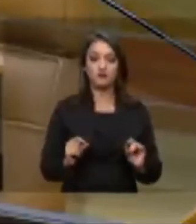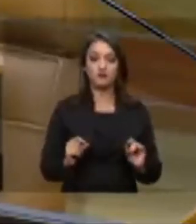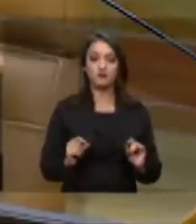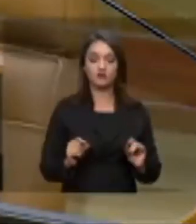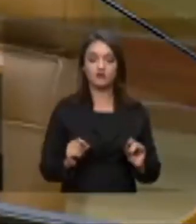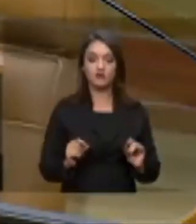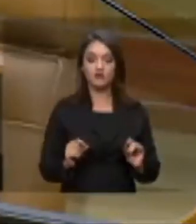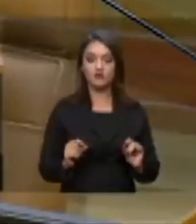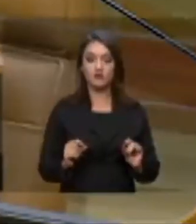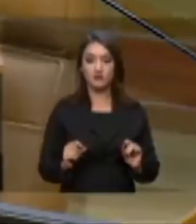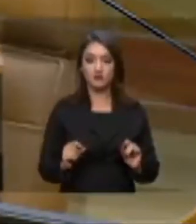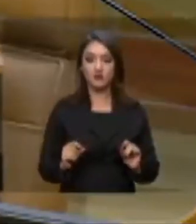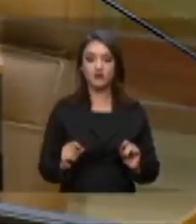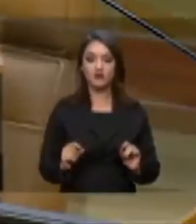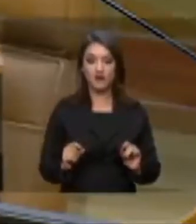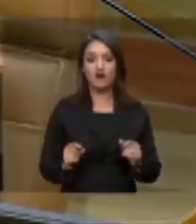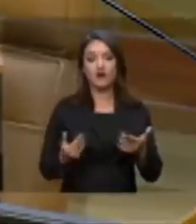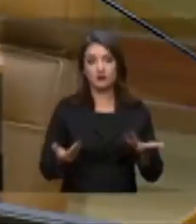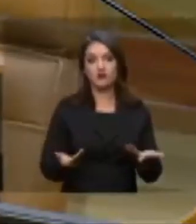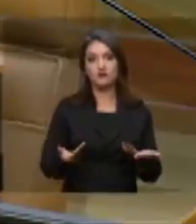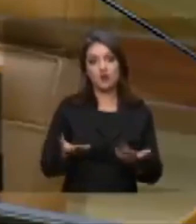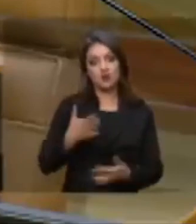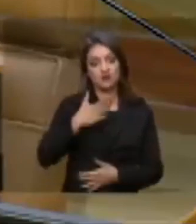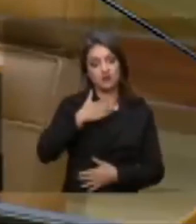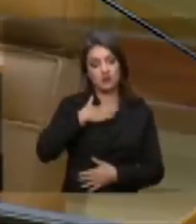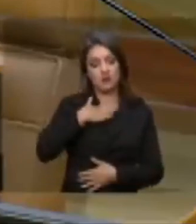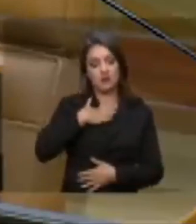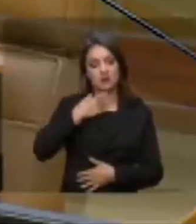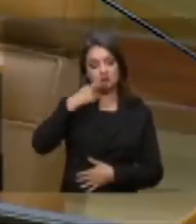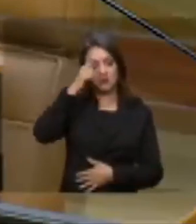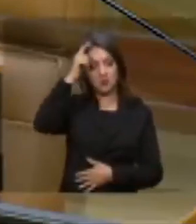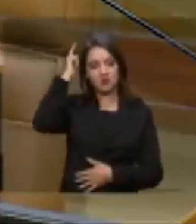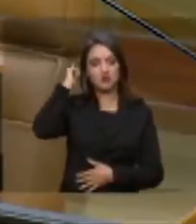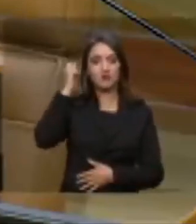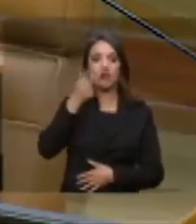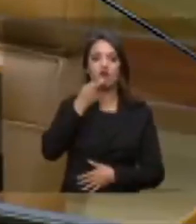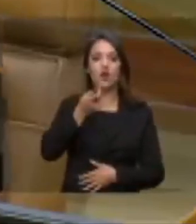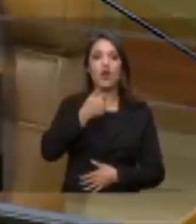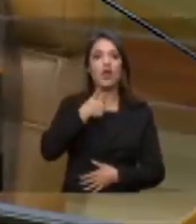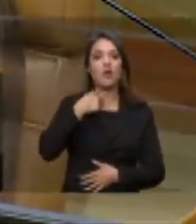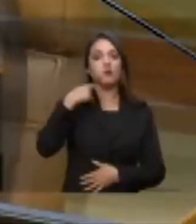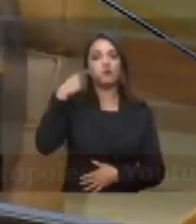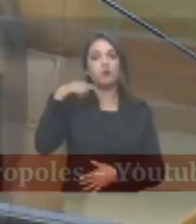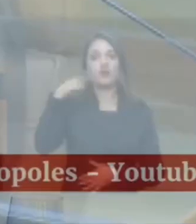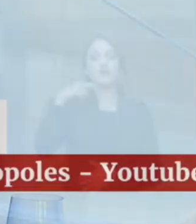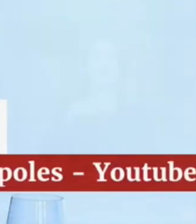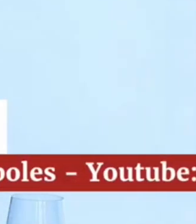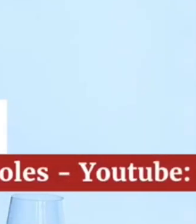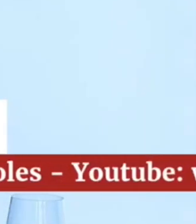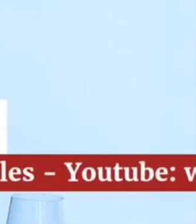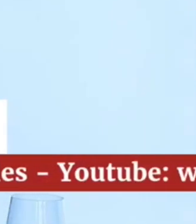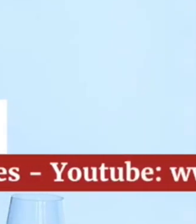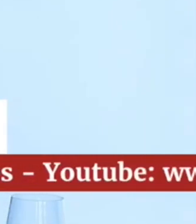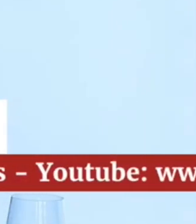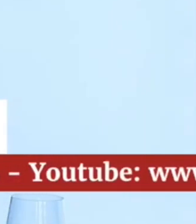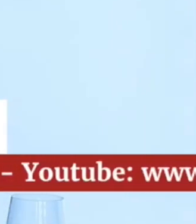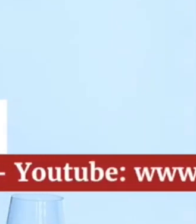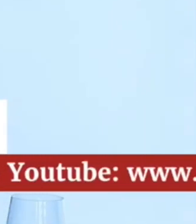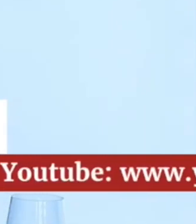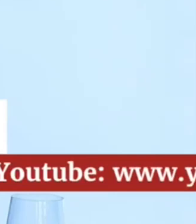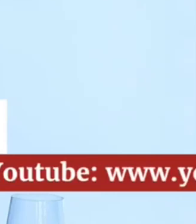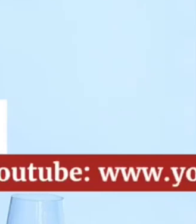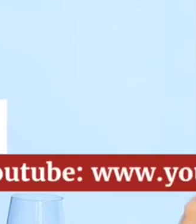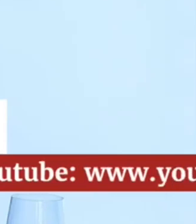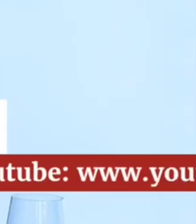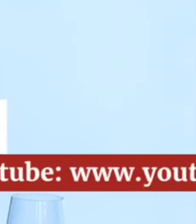Planalto na data dos atos de 8 de janeiro. O objetivo da medida é avaliar condutas individuais. Moraes ainda mandou o ministro